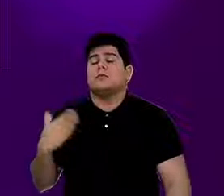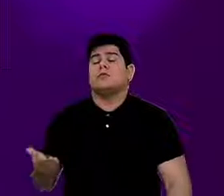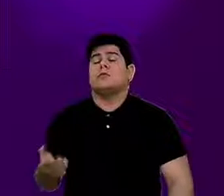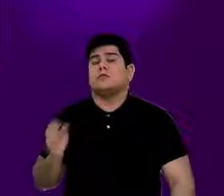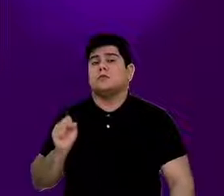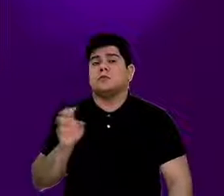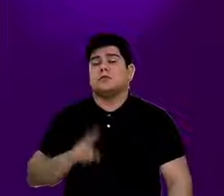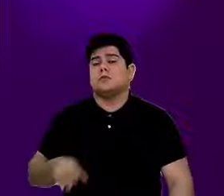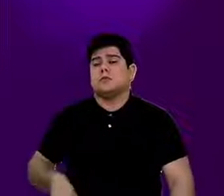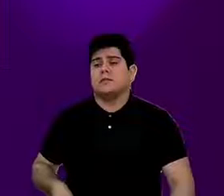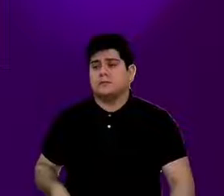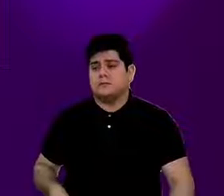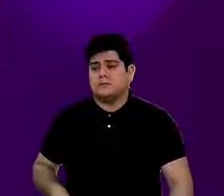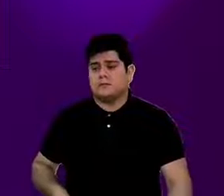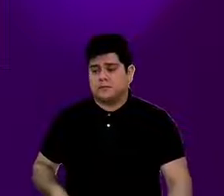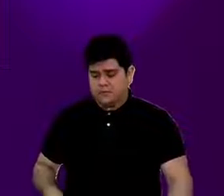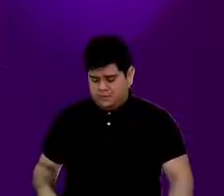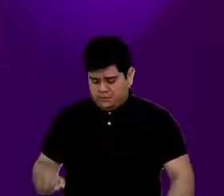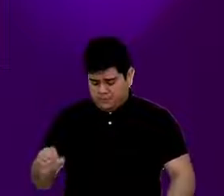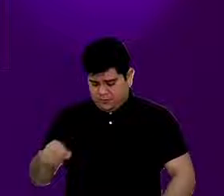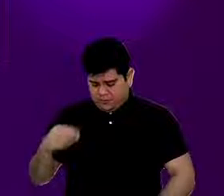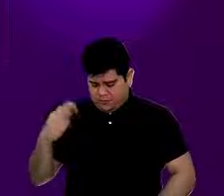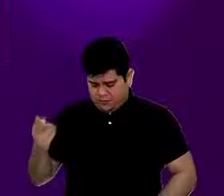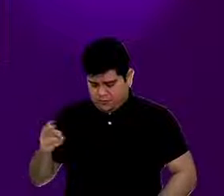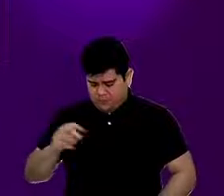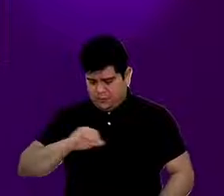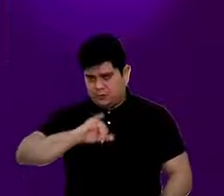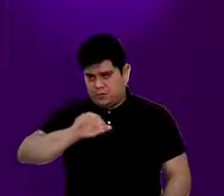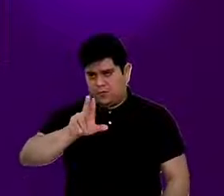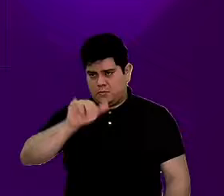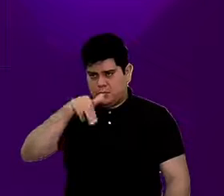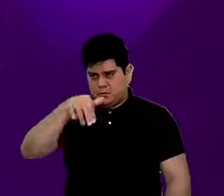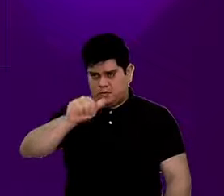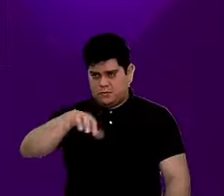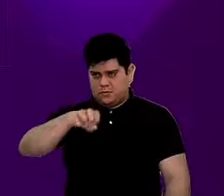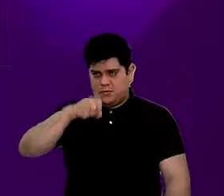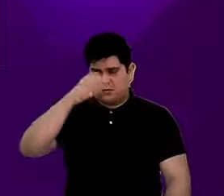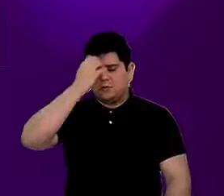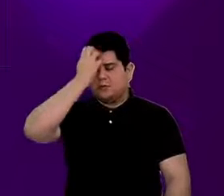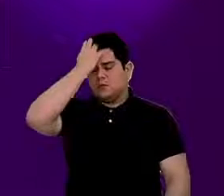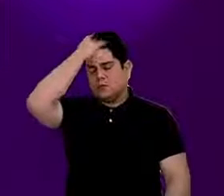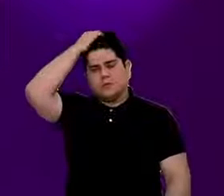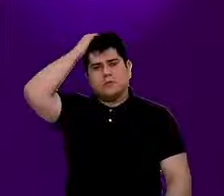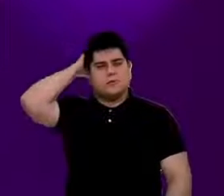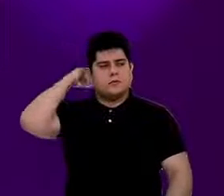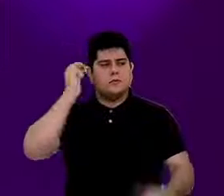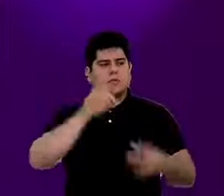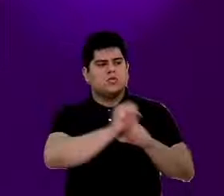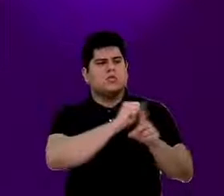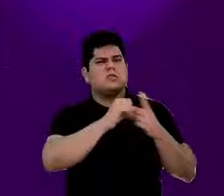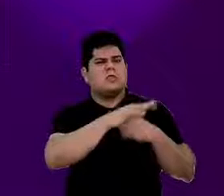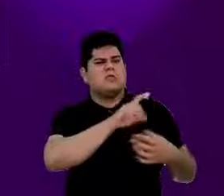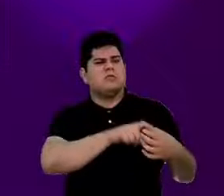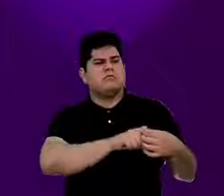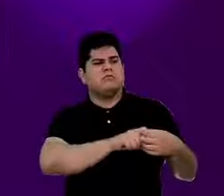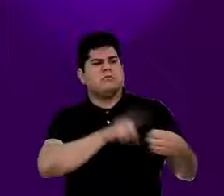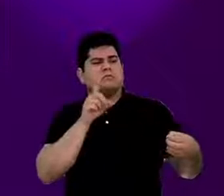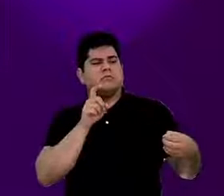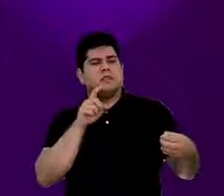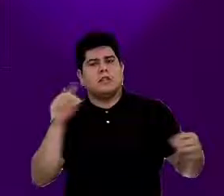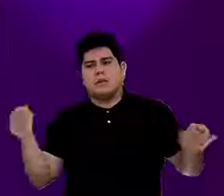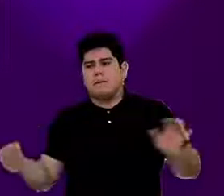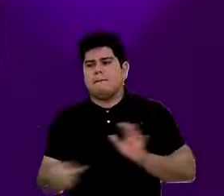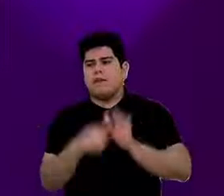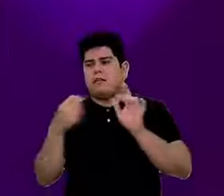vamos utilizar? Ou então, como diz Juliane Holt-Lunsted, que a desconexão social tem o mesmo impacto